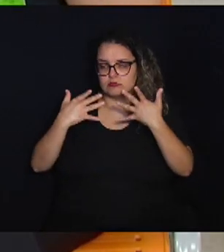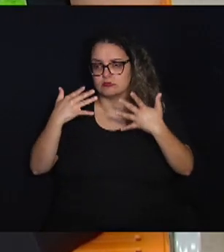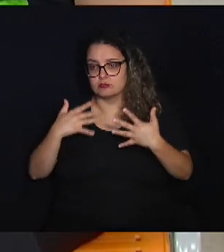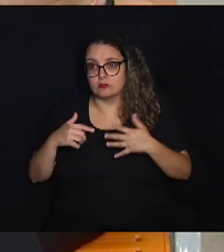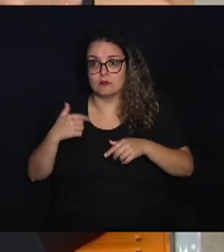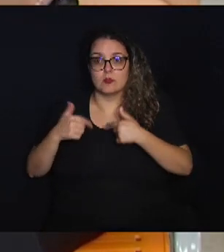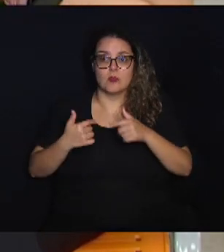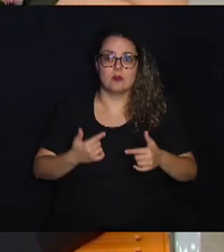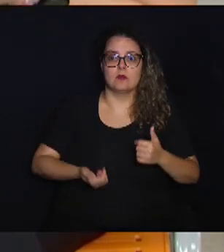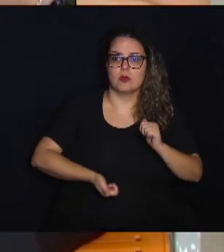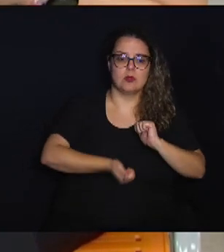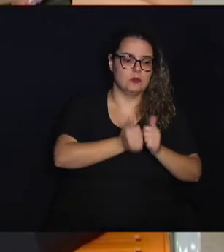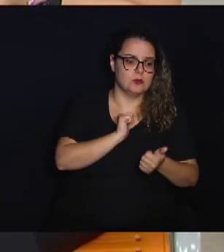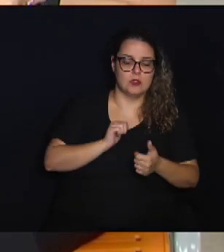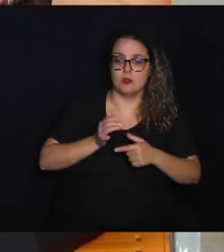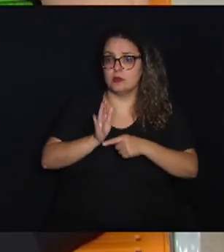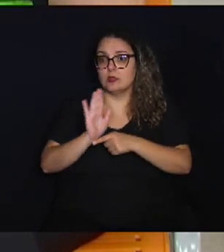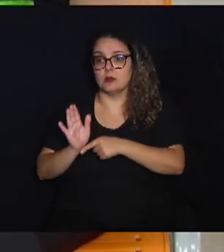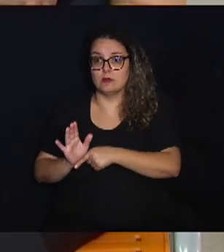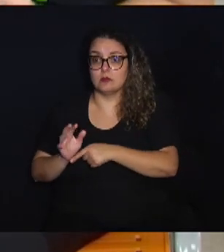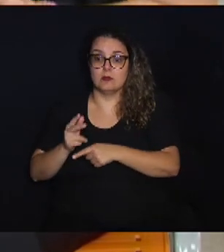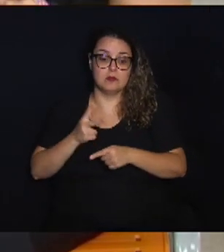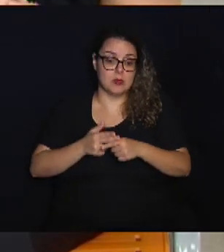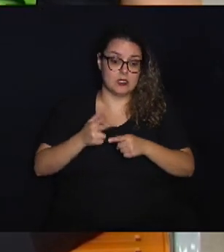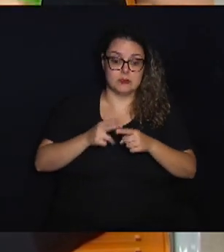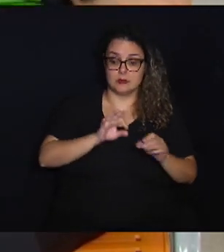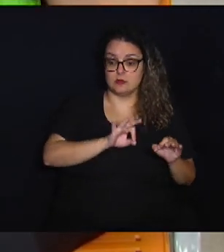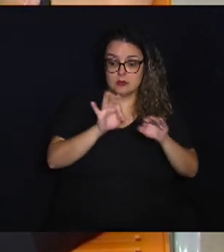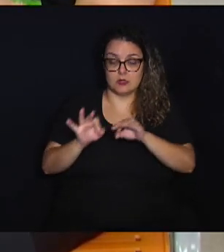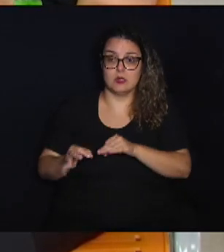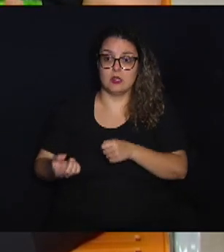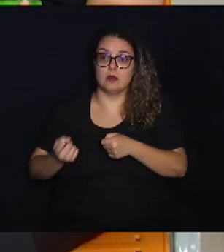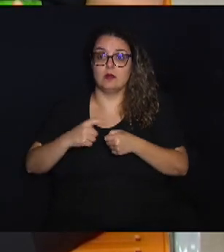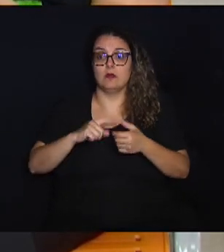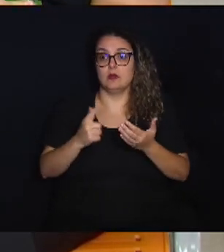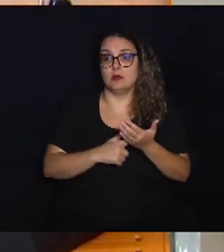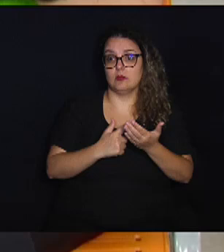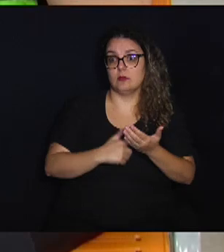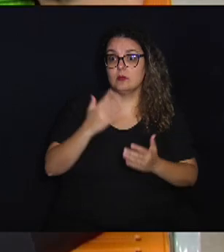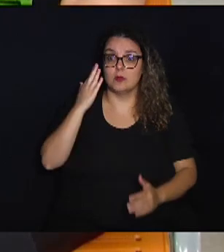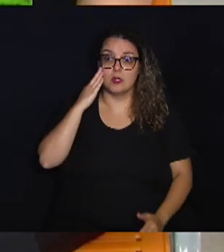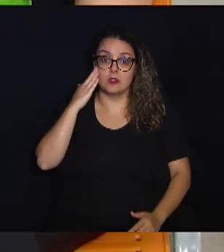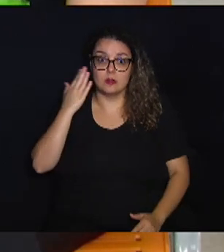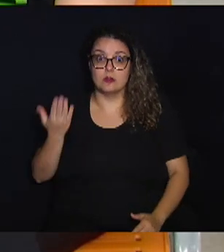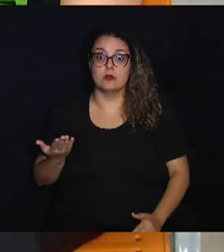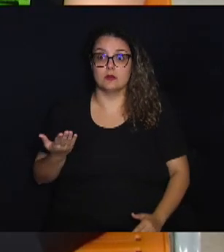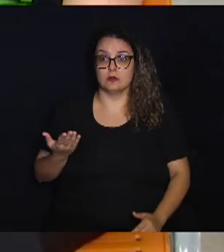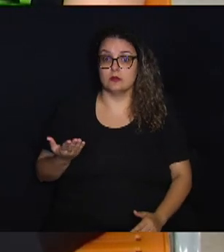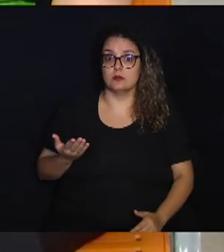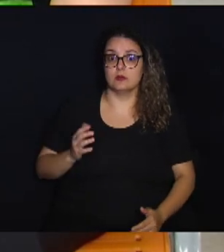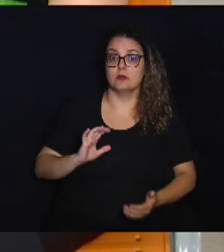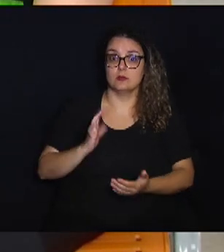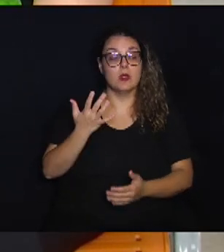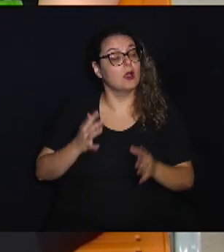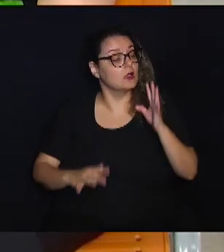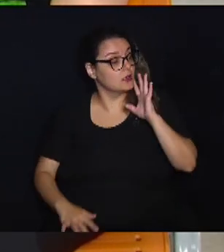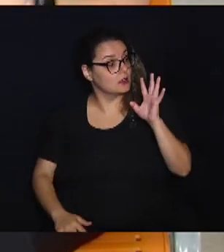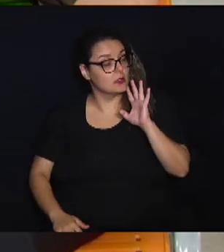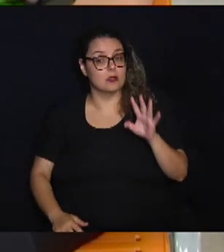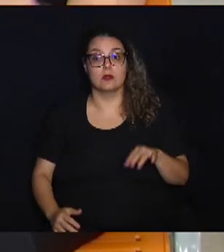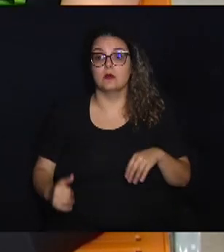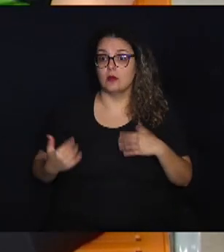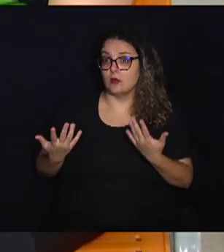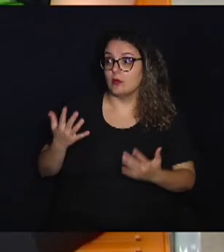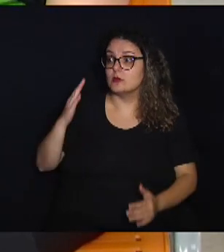num jogo, num filme, numa série que eles acompanham e retornam para o livro para entender de onde essa história vem. Olha, que legal, ou o desdobramento disso.